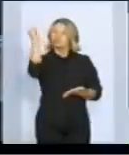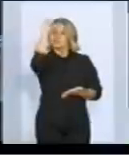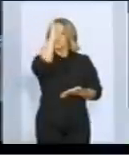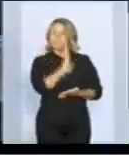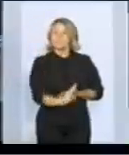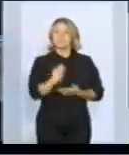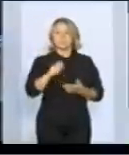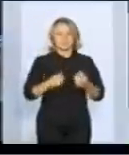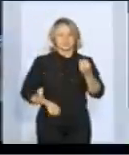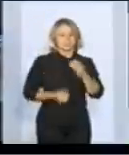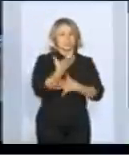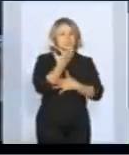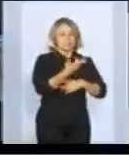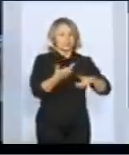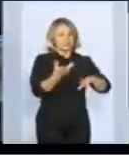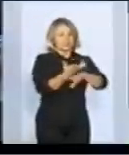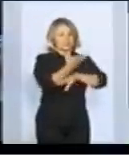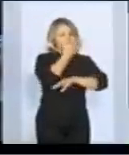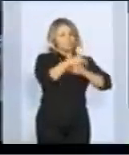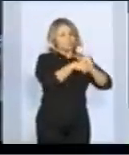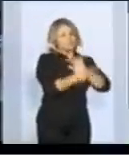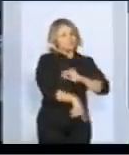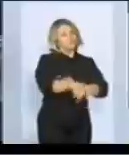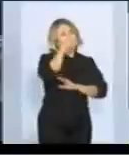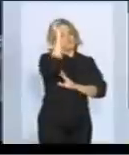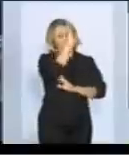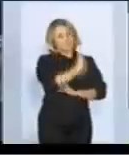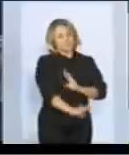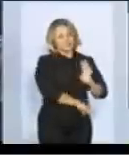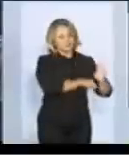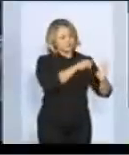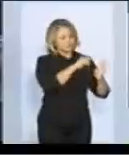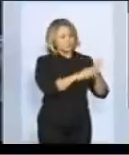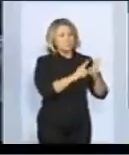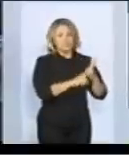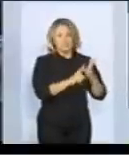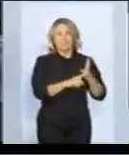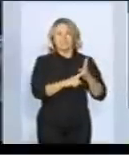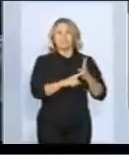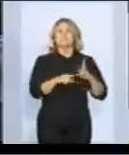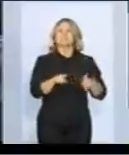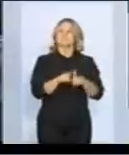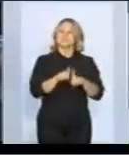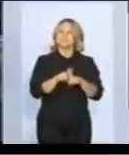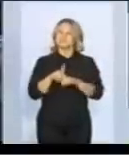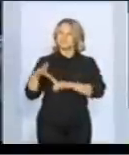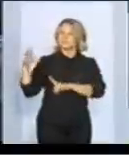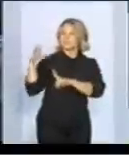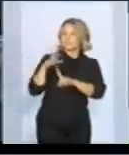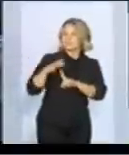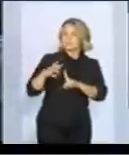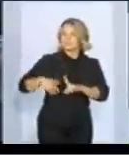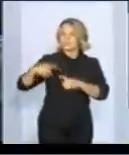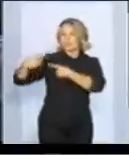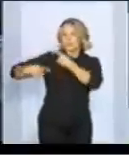produza conteúdo nacional. Quarto ponto, impacto sobre a concorrência. Este é um